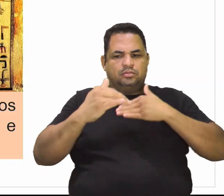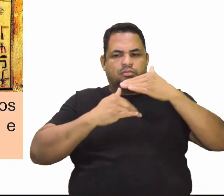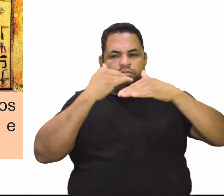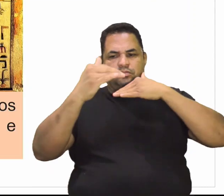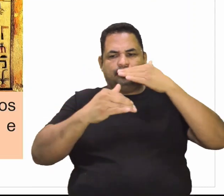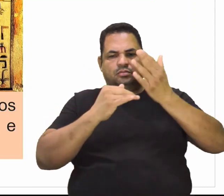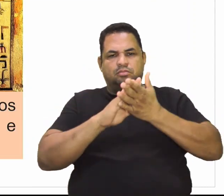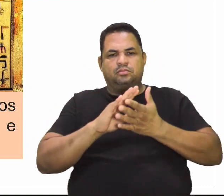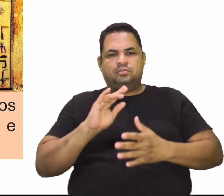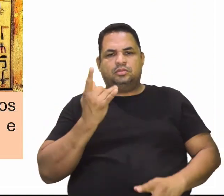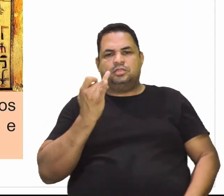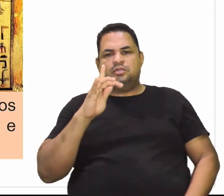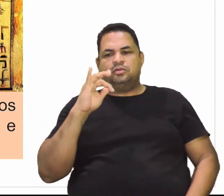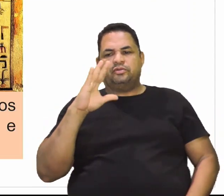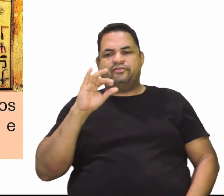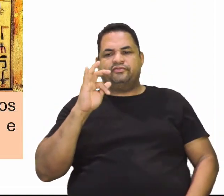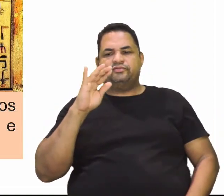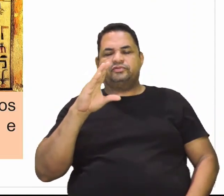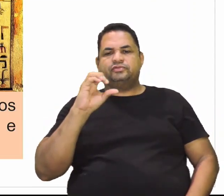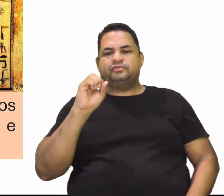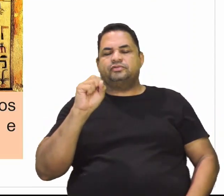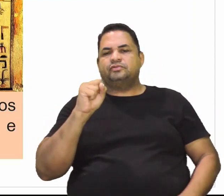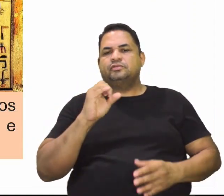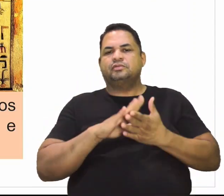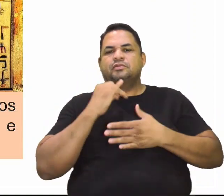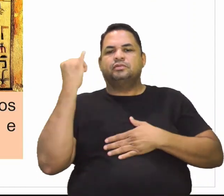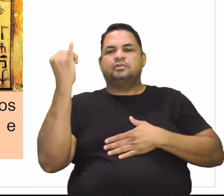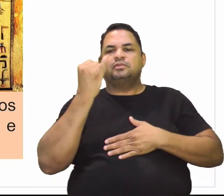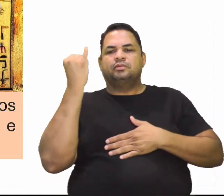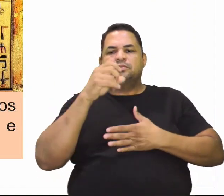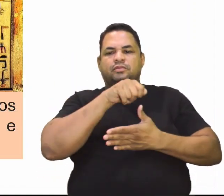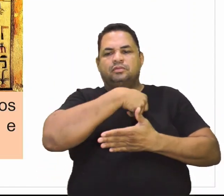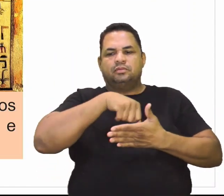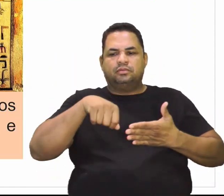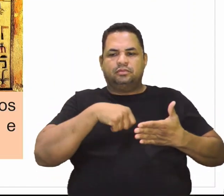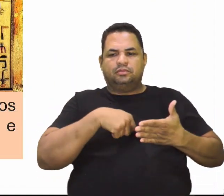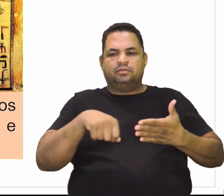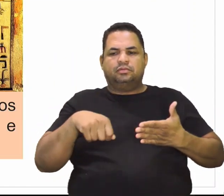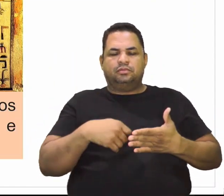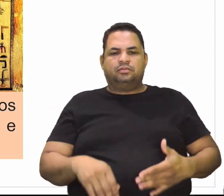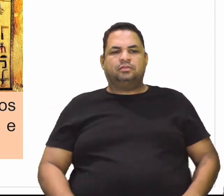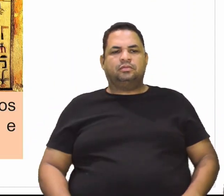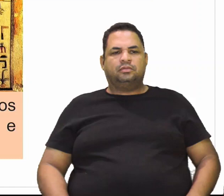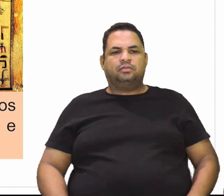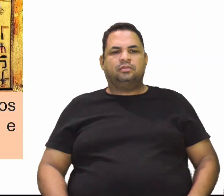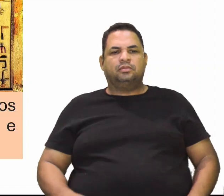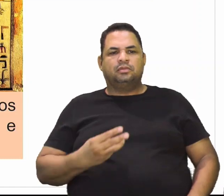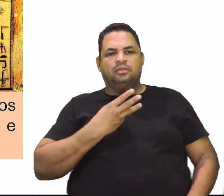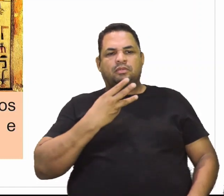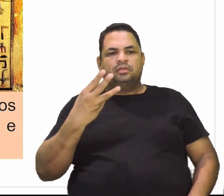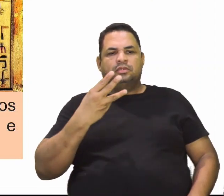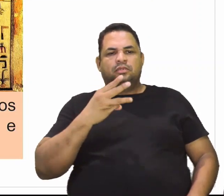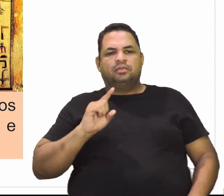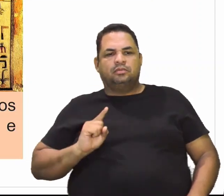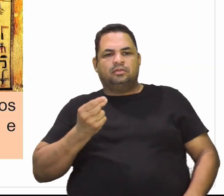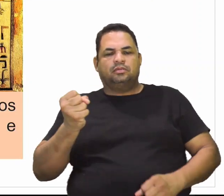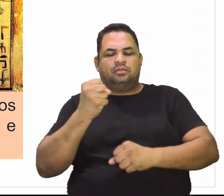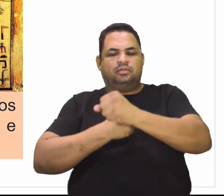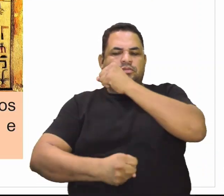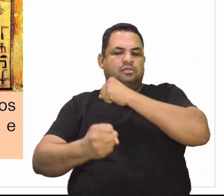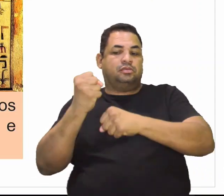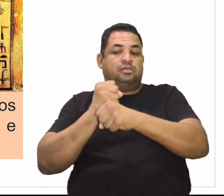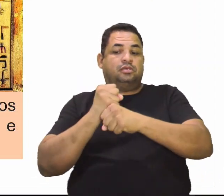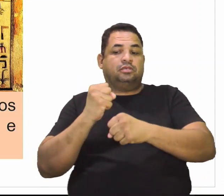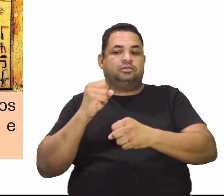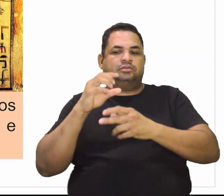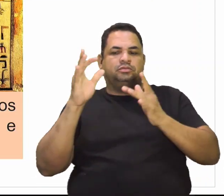lá foram os hieróglifos, importantíssima escrita aí de 3000 a.C. já utilizava,